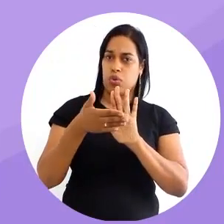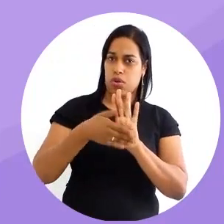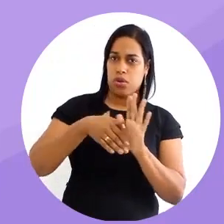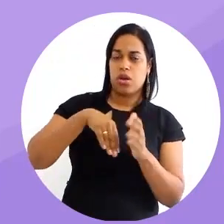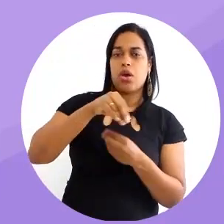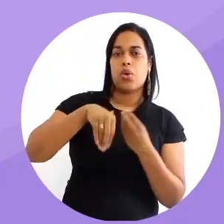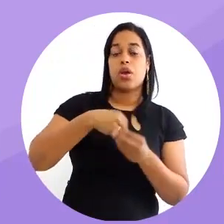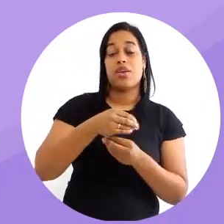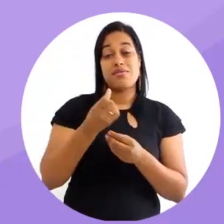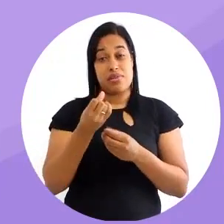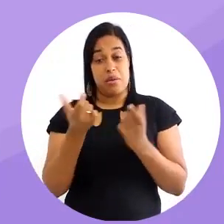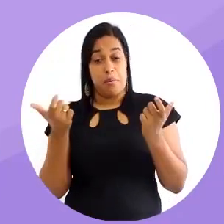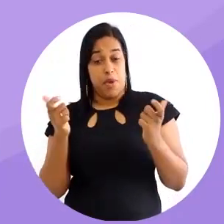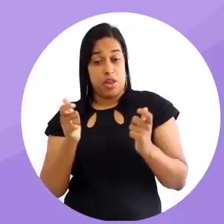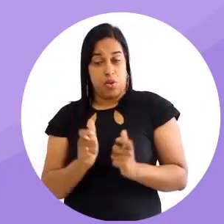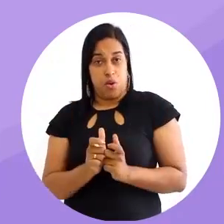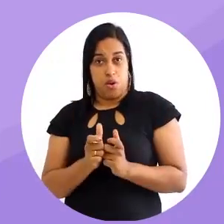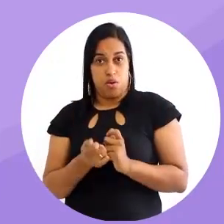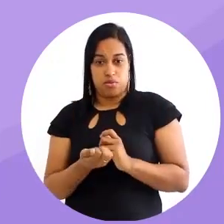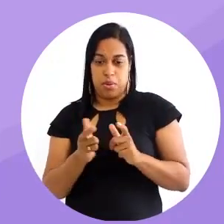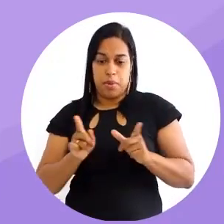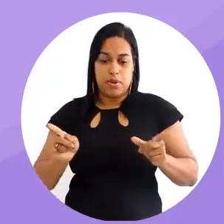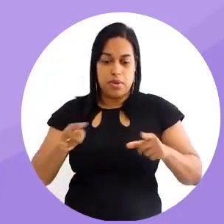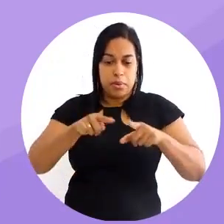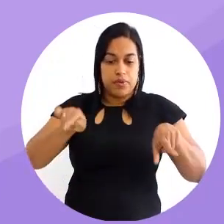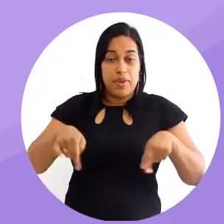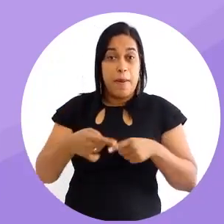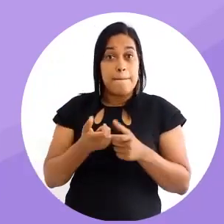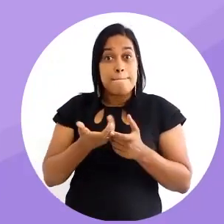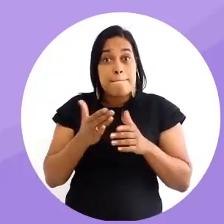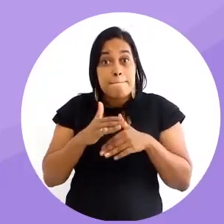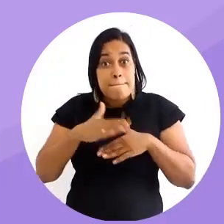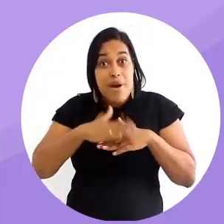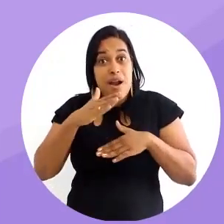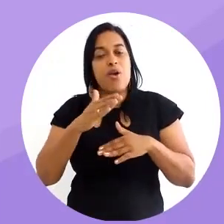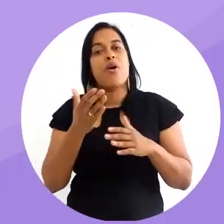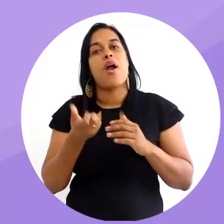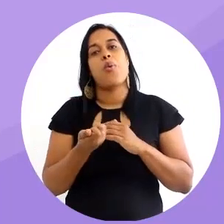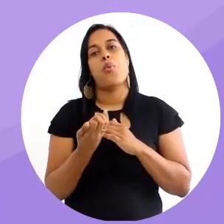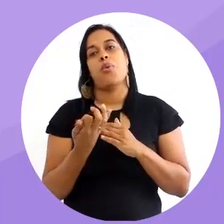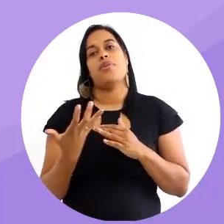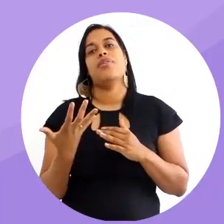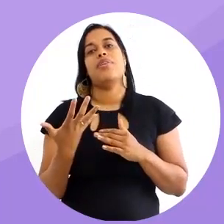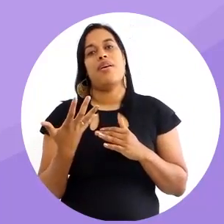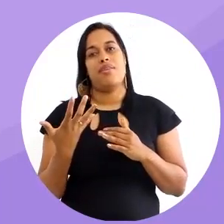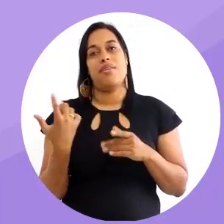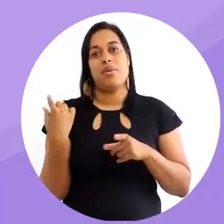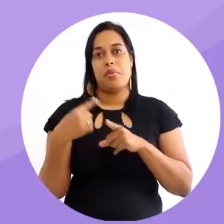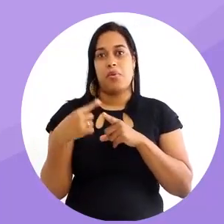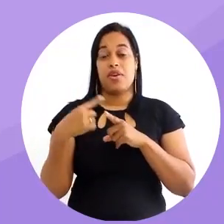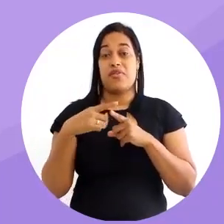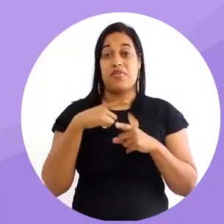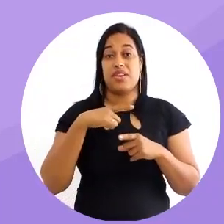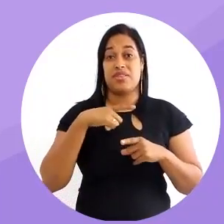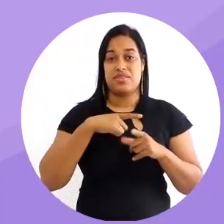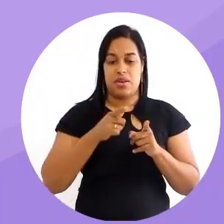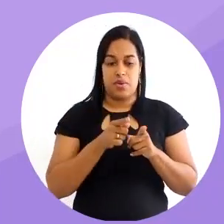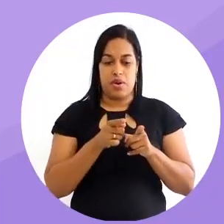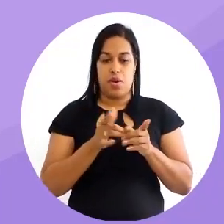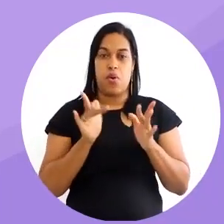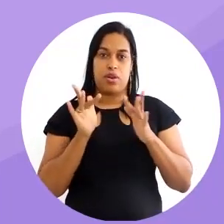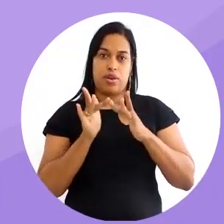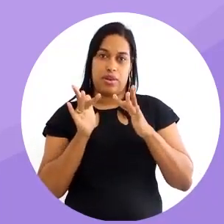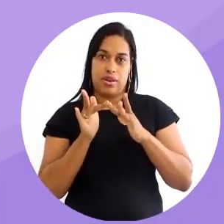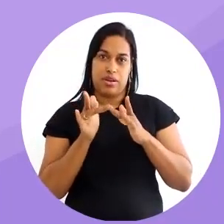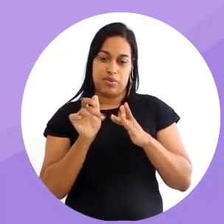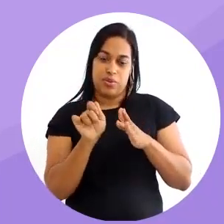é que quanto menor o tamanho da placa, maior será a quantidade de rejunte que deverá ser usada, porque haverá uma maior